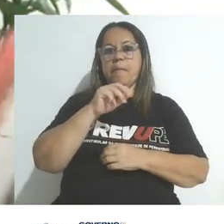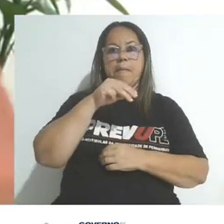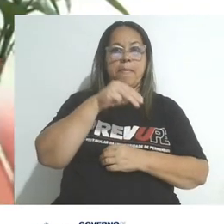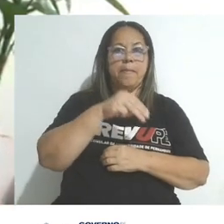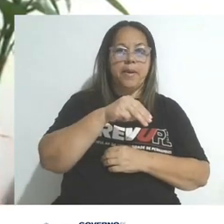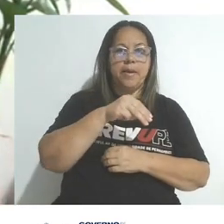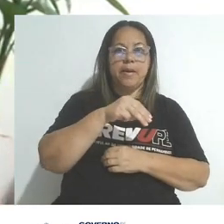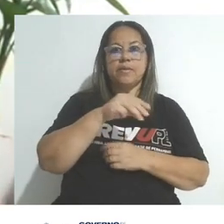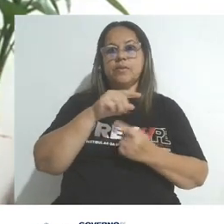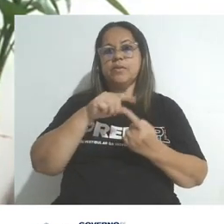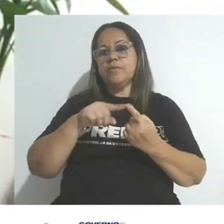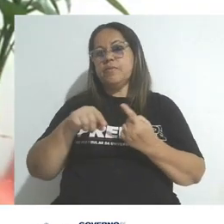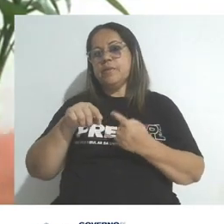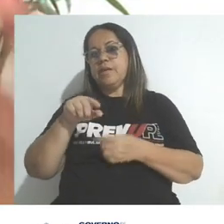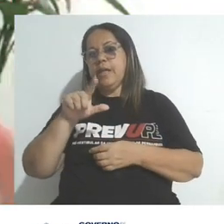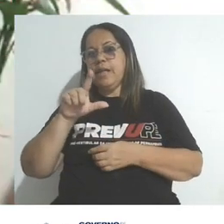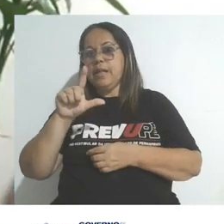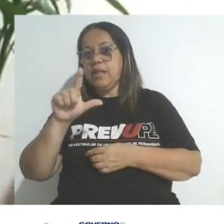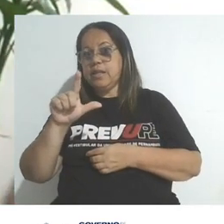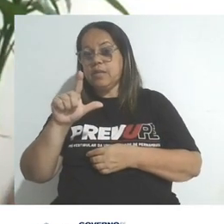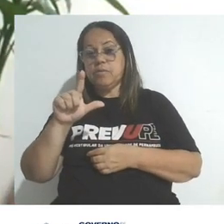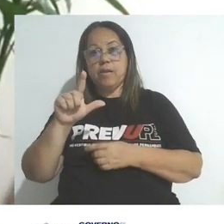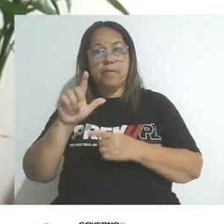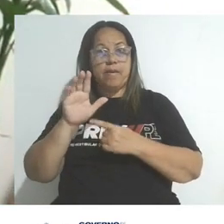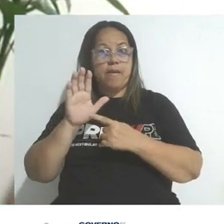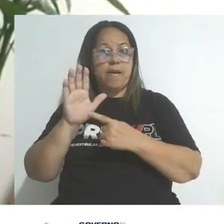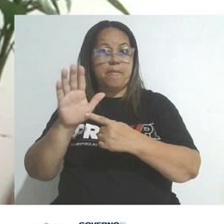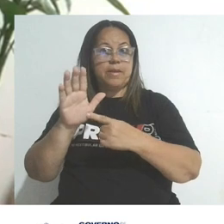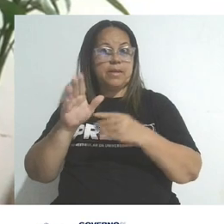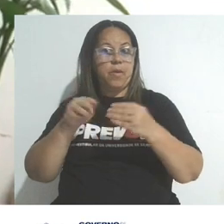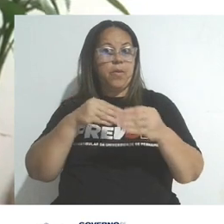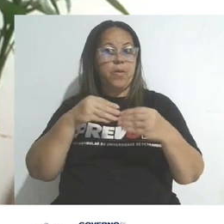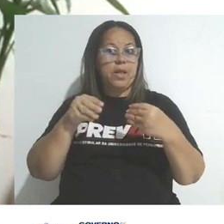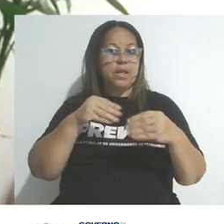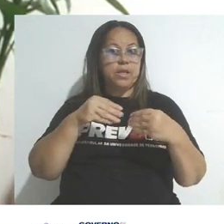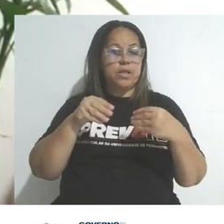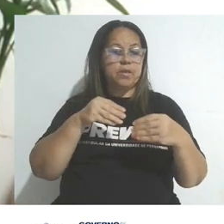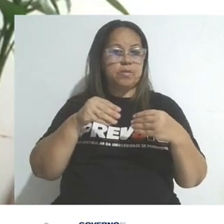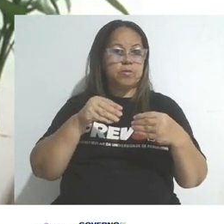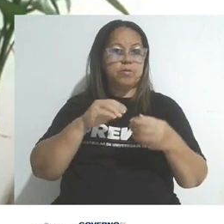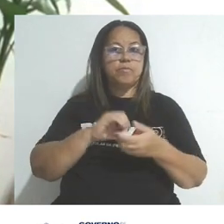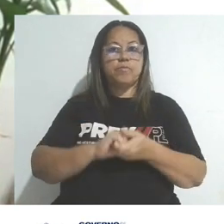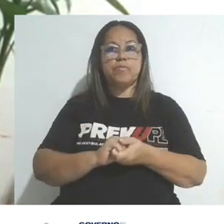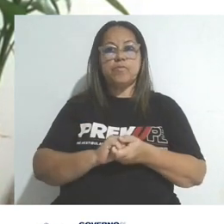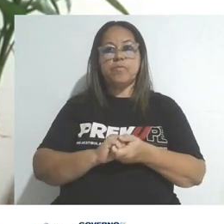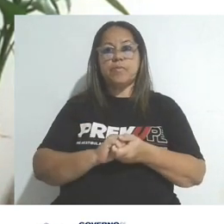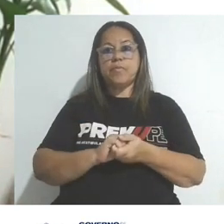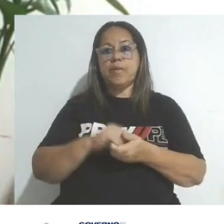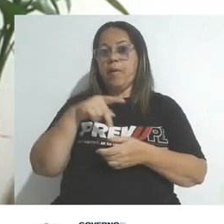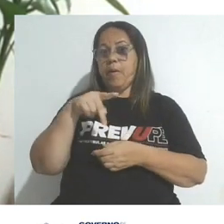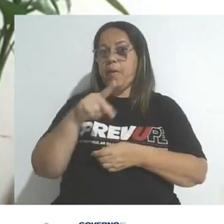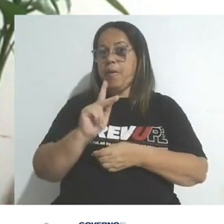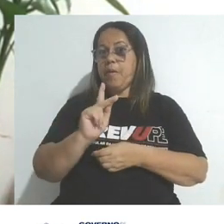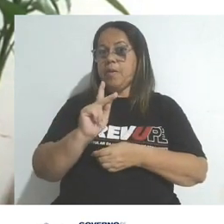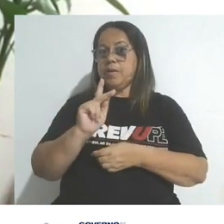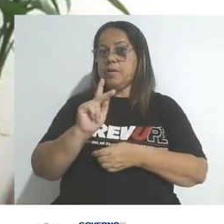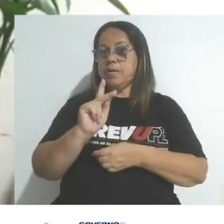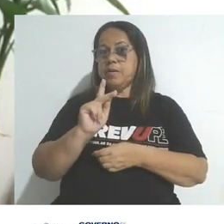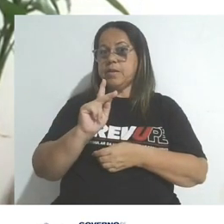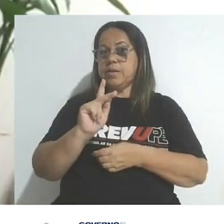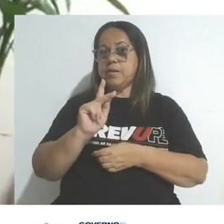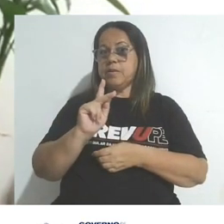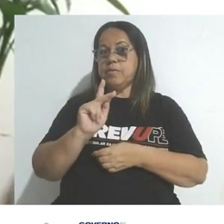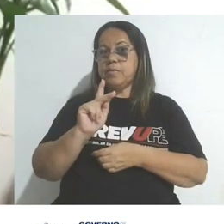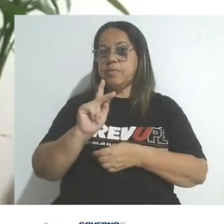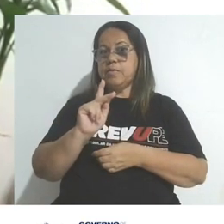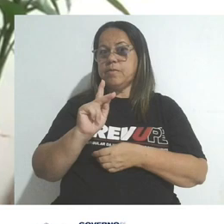Seja ela o litro para representar os líquidos, seja ela o quilo para representar o peso,